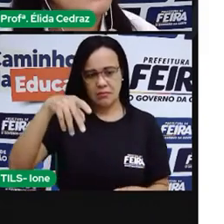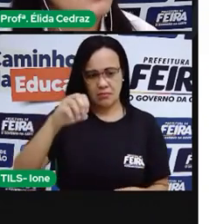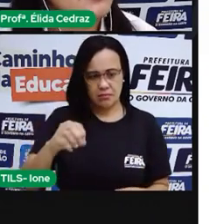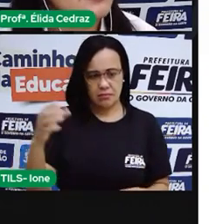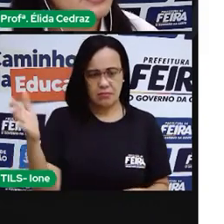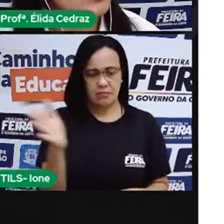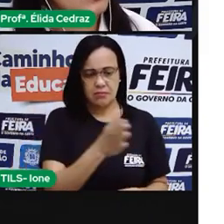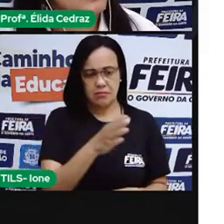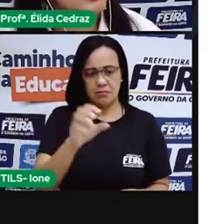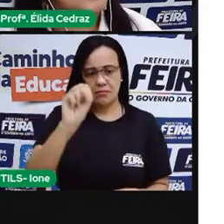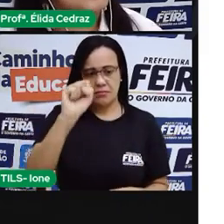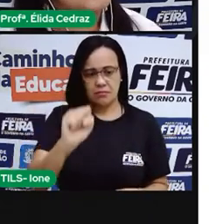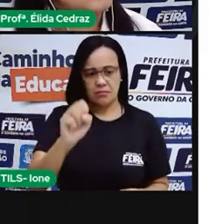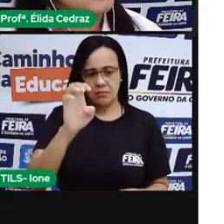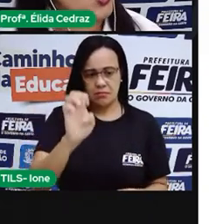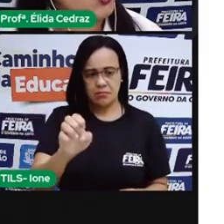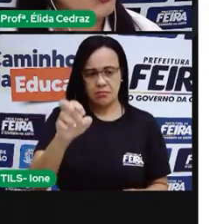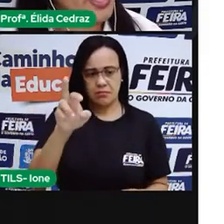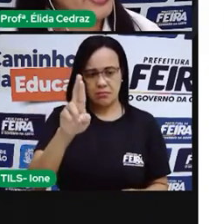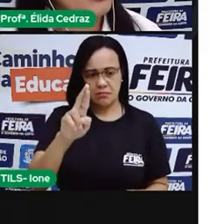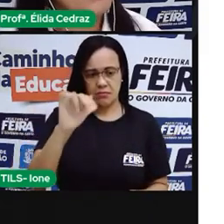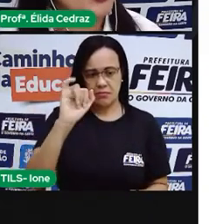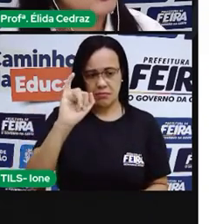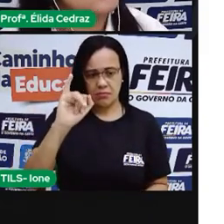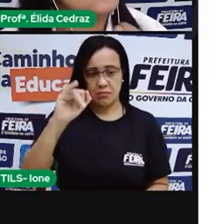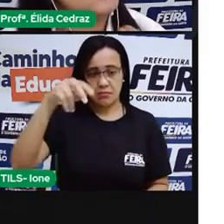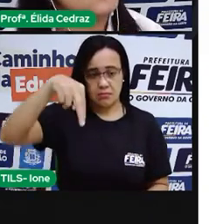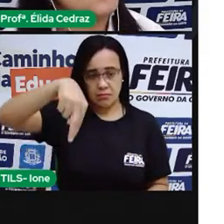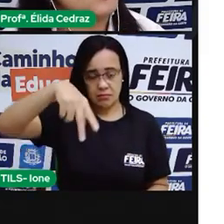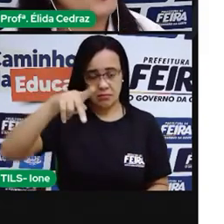seringa, sino, soldado,